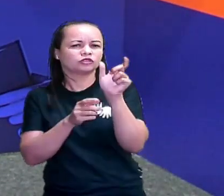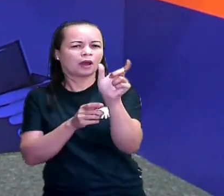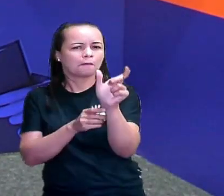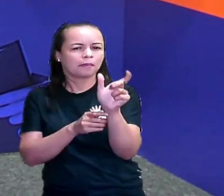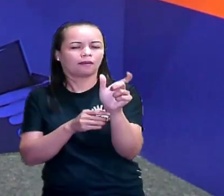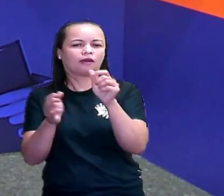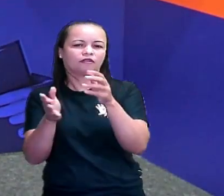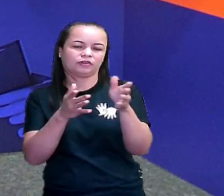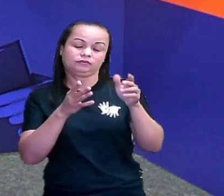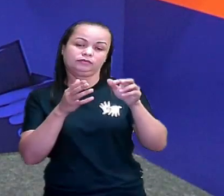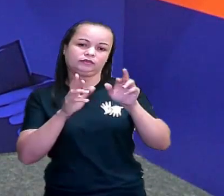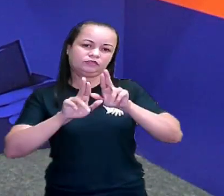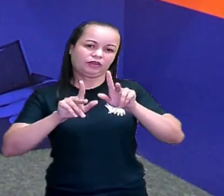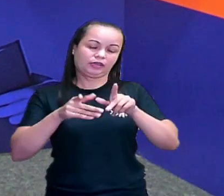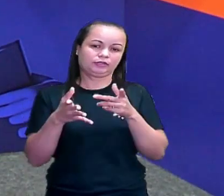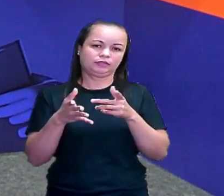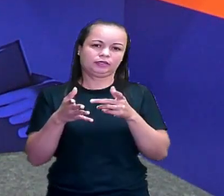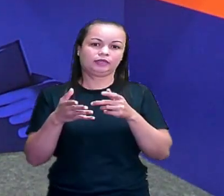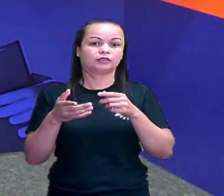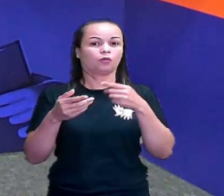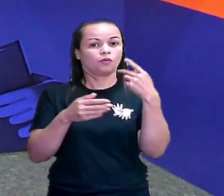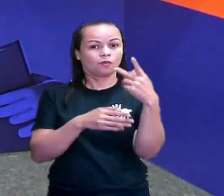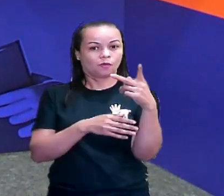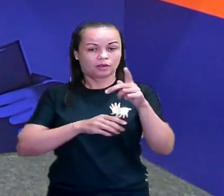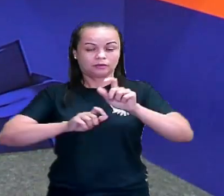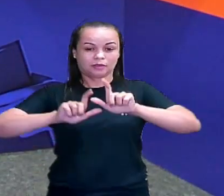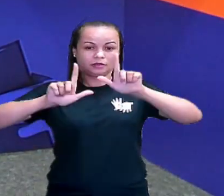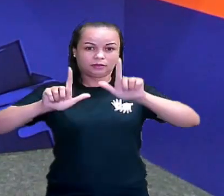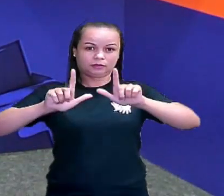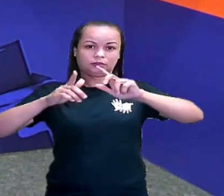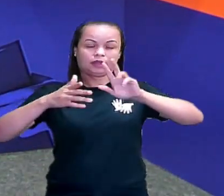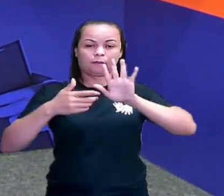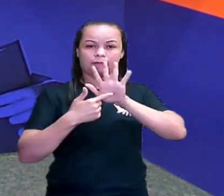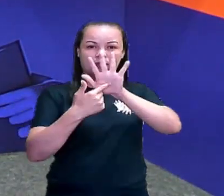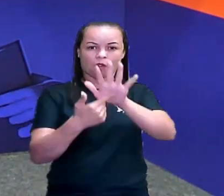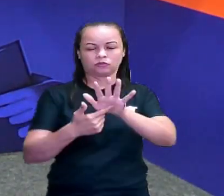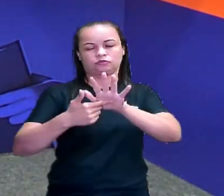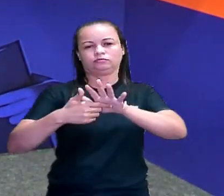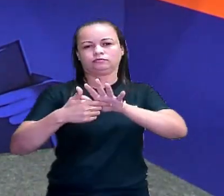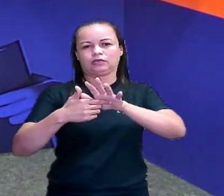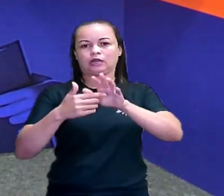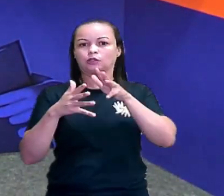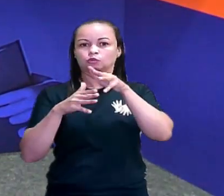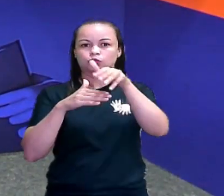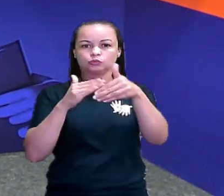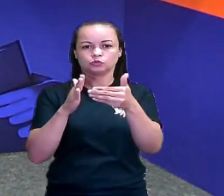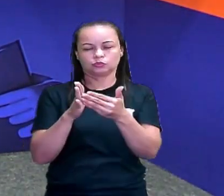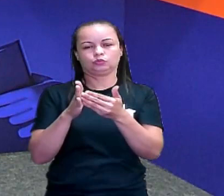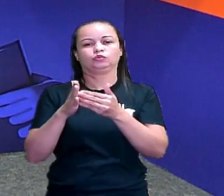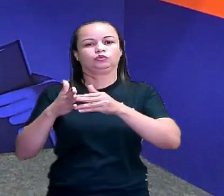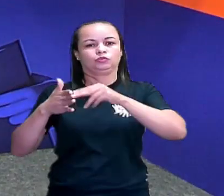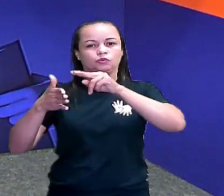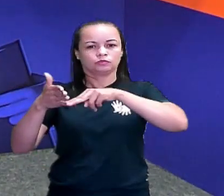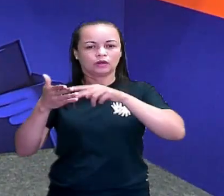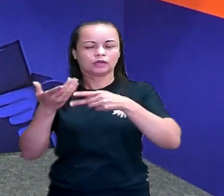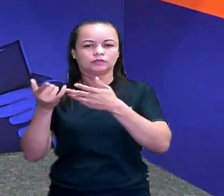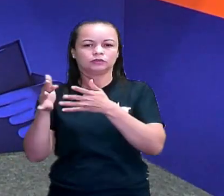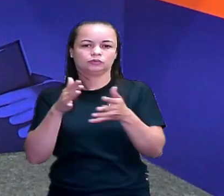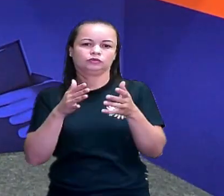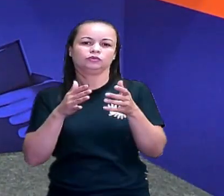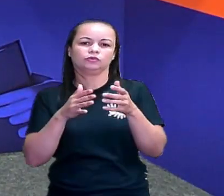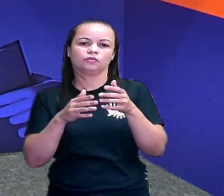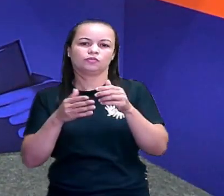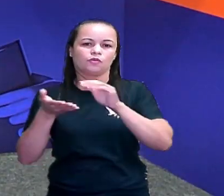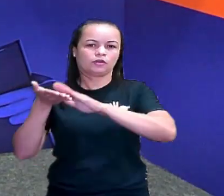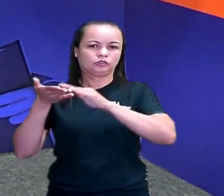Então, a gente vai pronunciar sempre como se estivesse falando a letra B do português. Vamos seguindo.